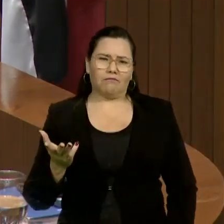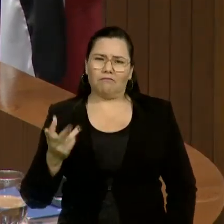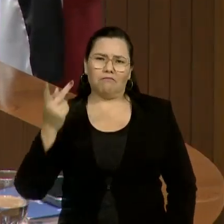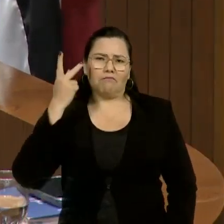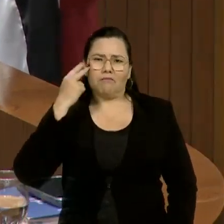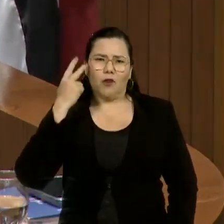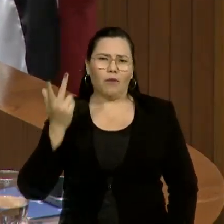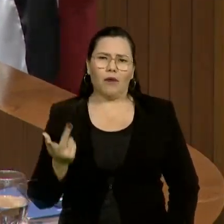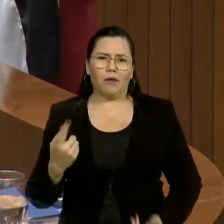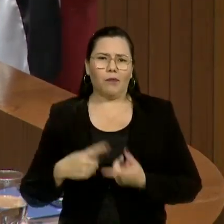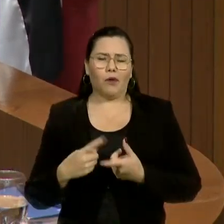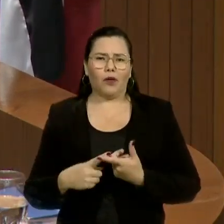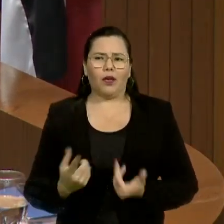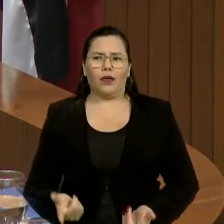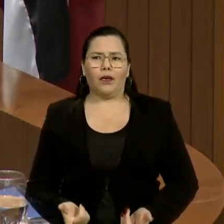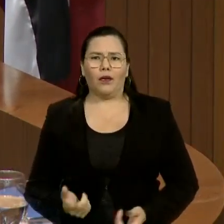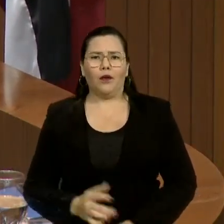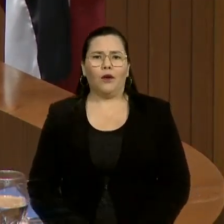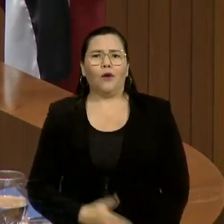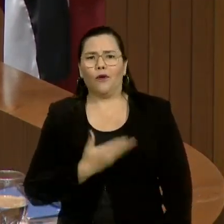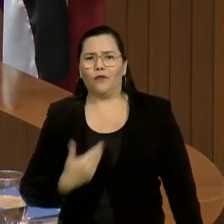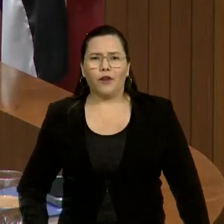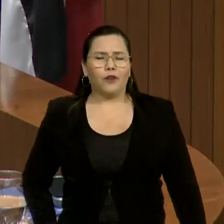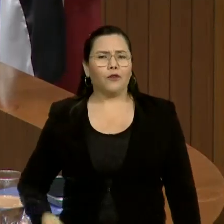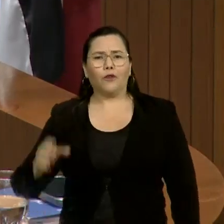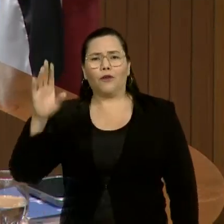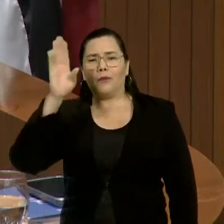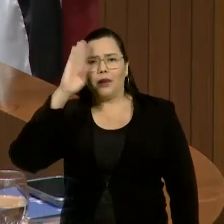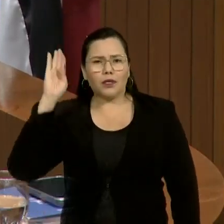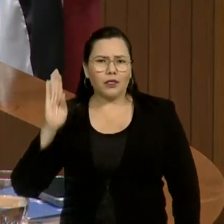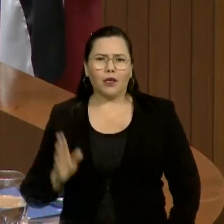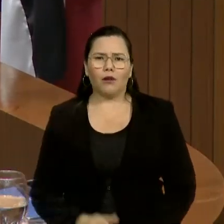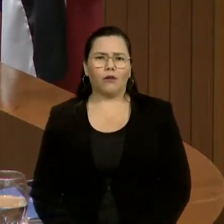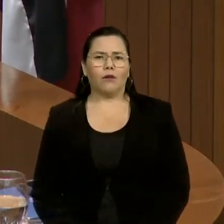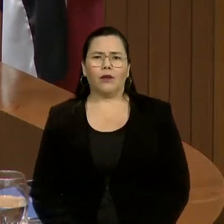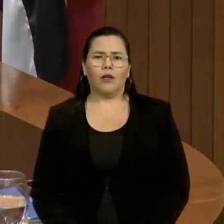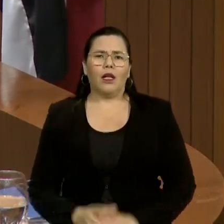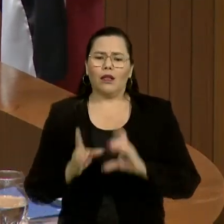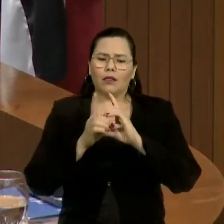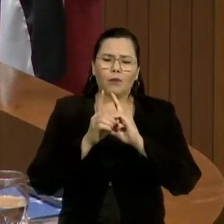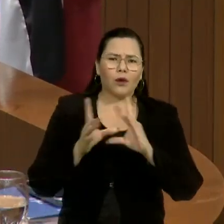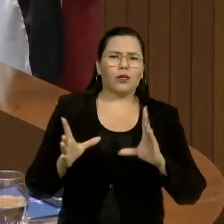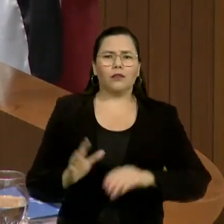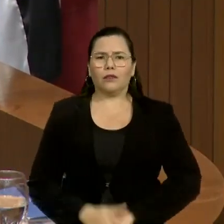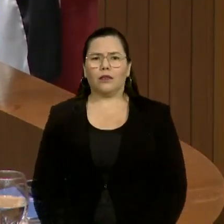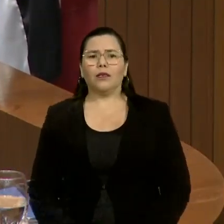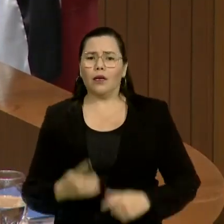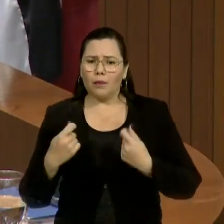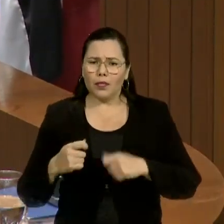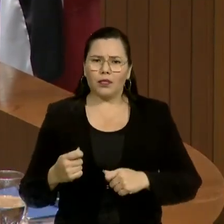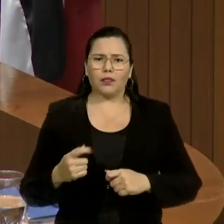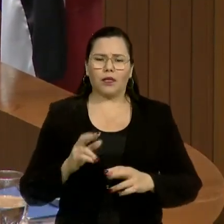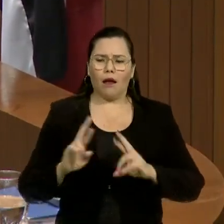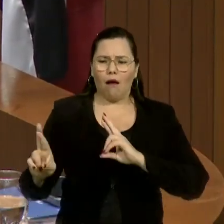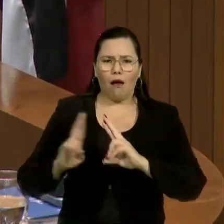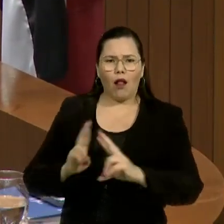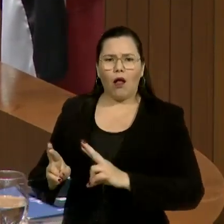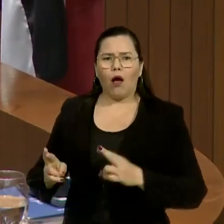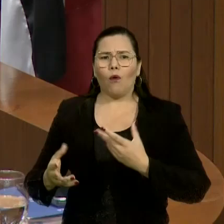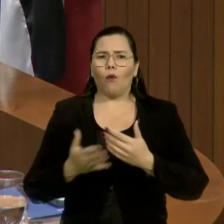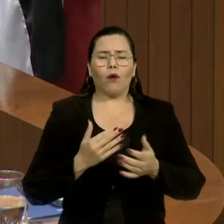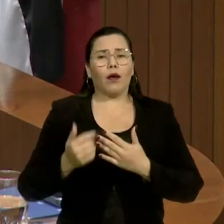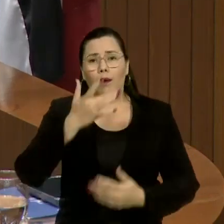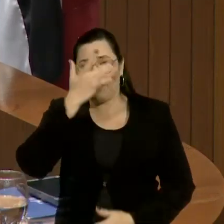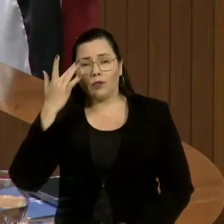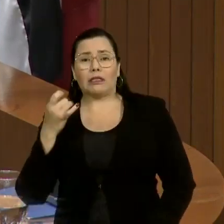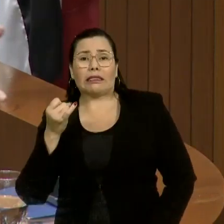presidente, com certeza não teria essa dificuldade, que diferente do antecessor, que era sectário, que era ali, que queria fazer